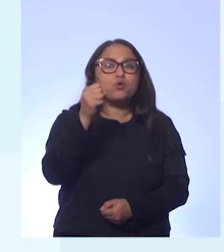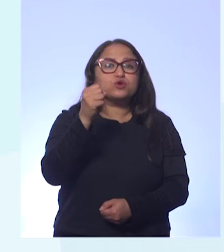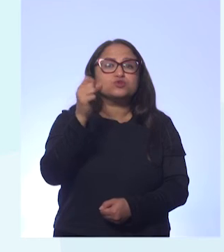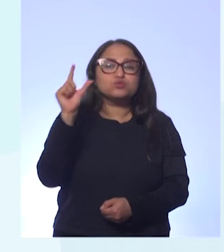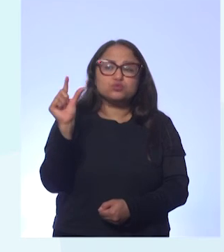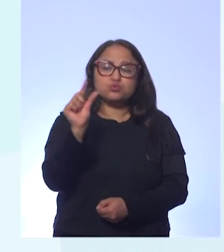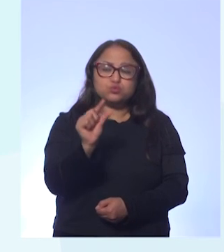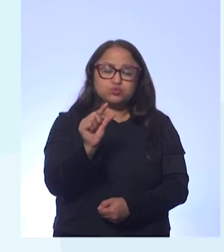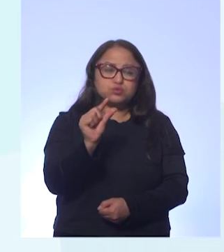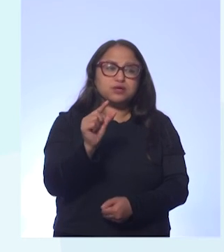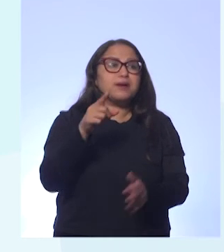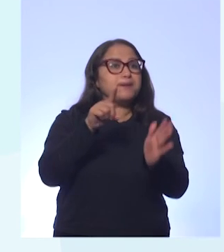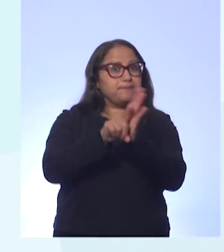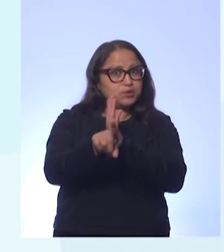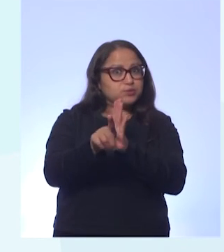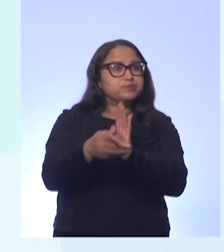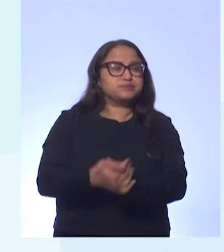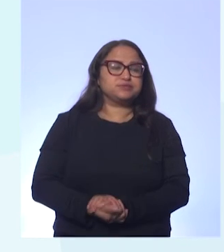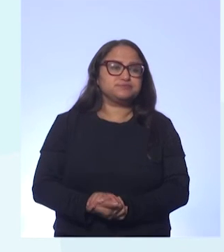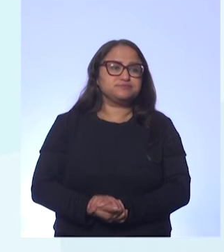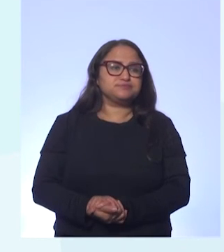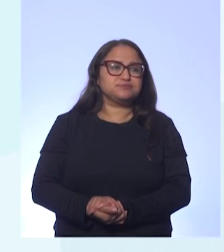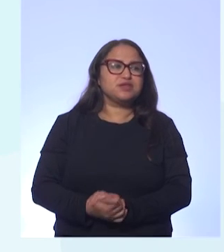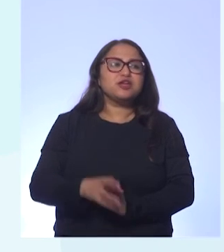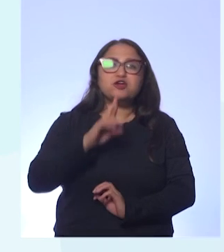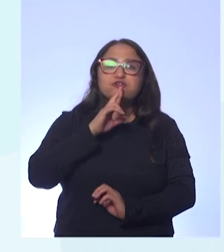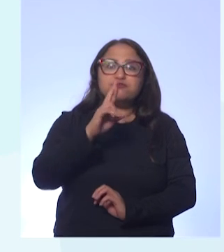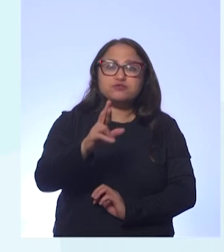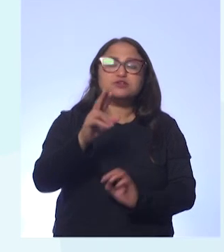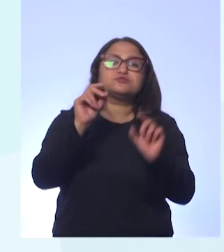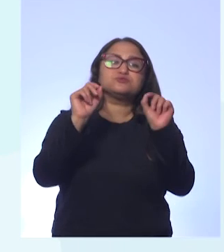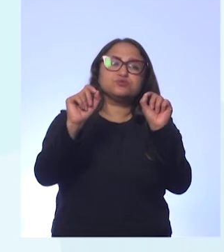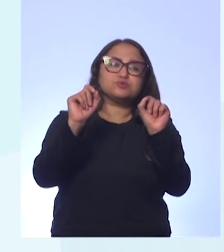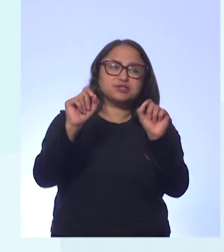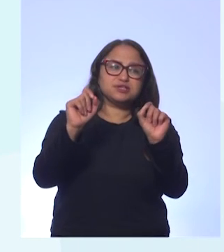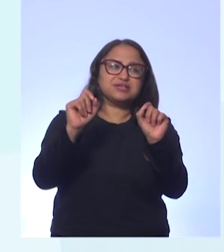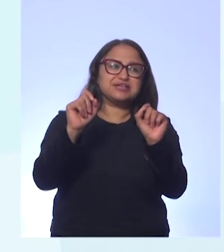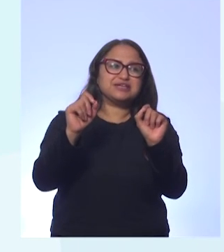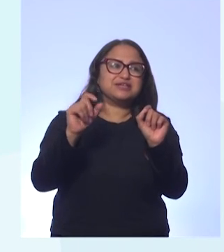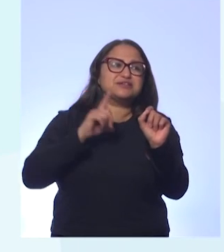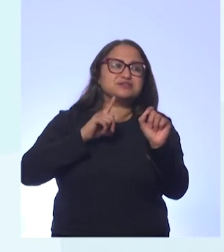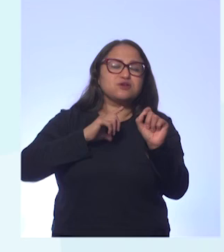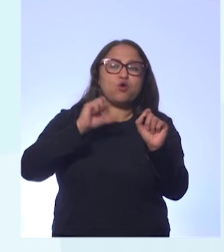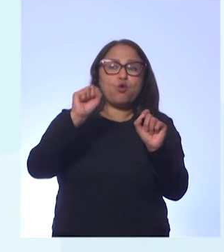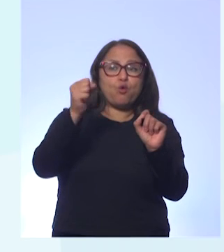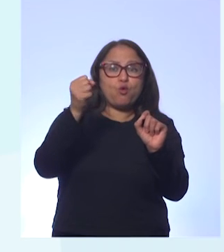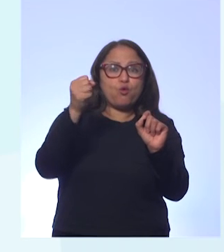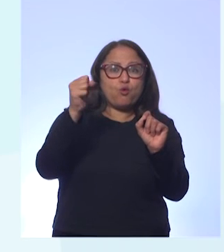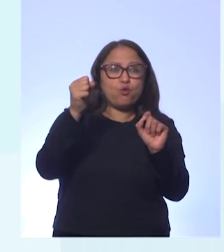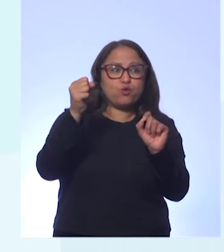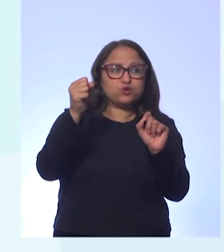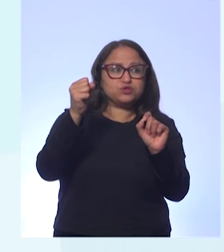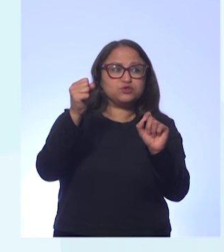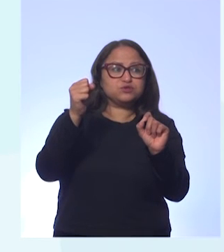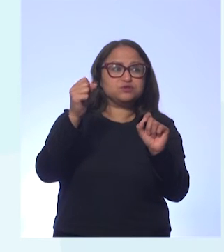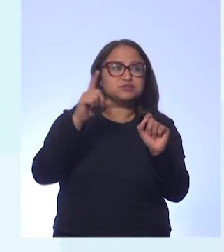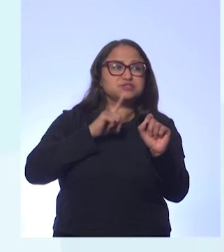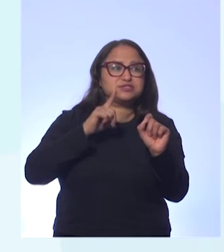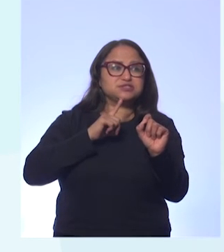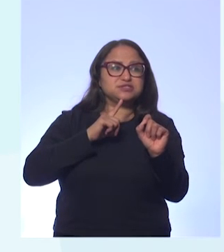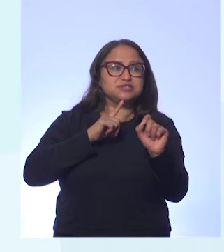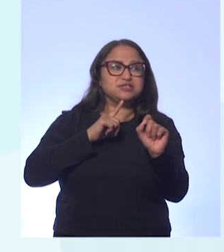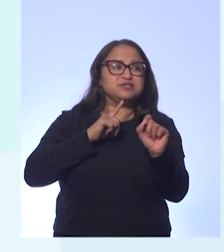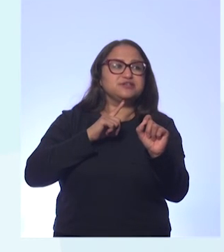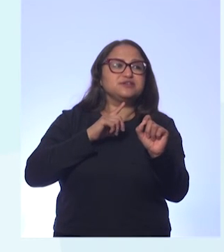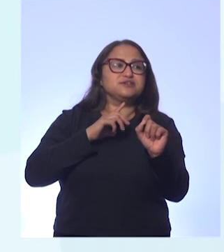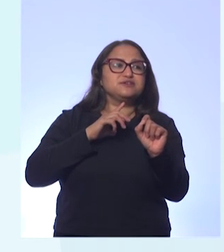menos? Esta é a pergunta, tá? Então, repare que cada um eu aumentei 8 vezes. Então, a distância na vida